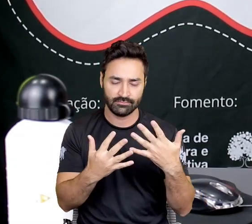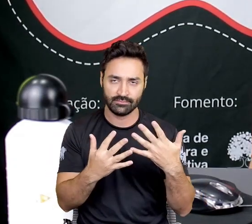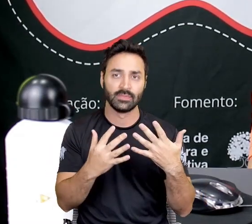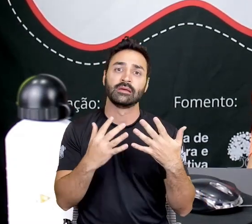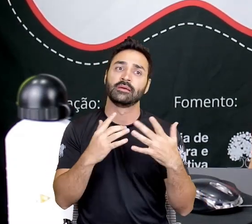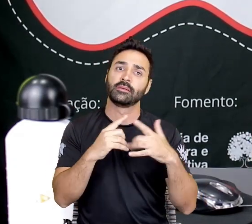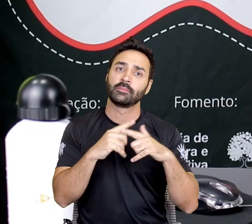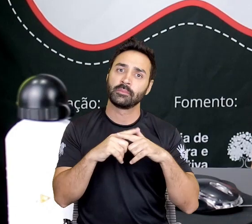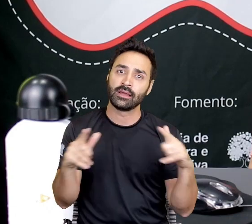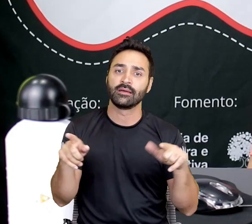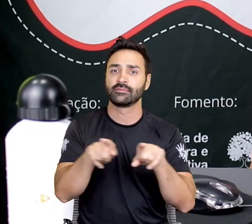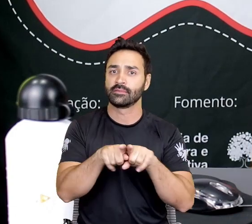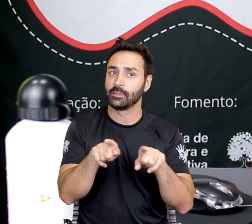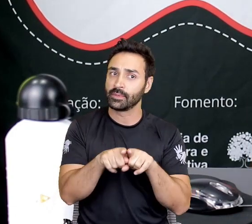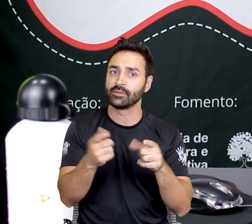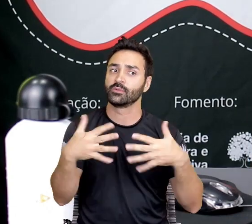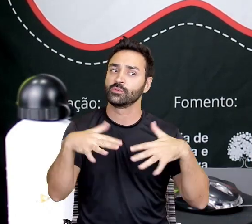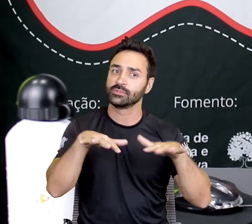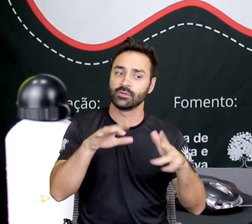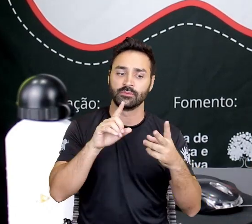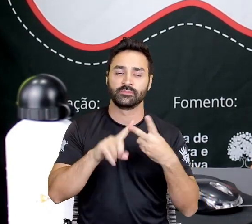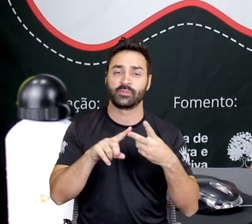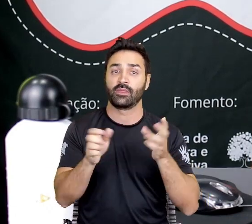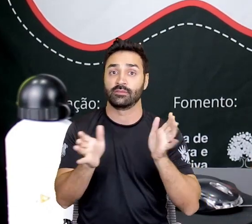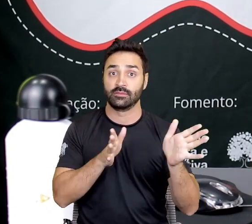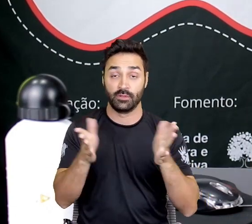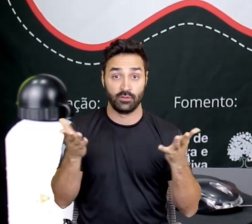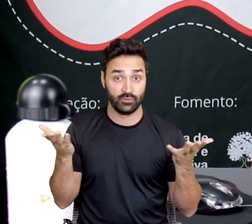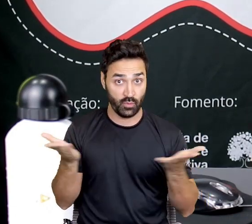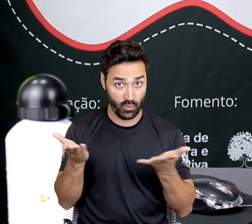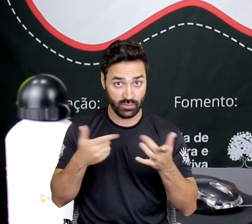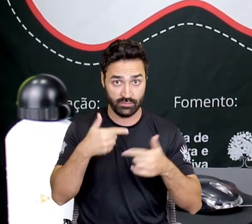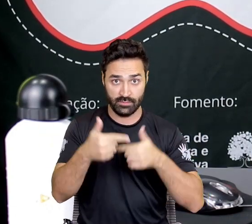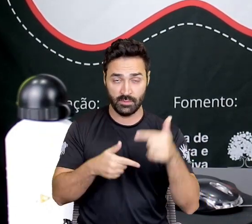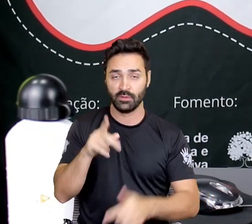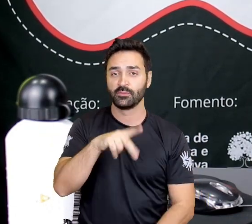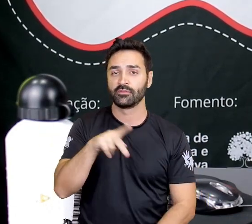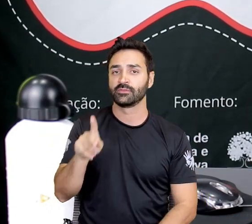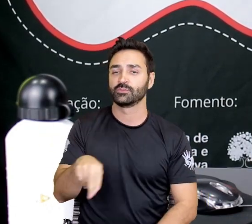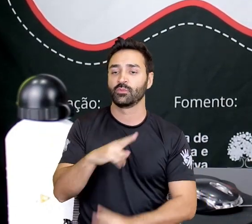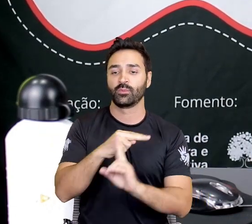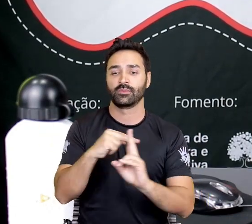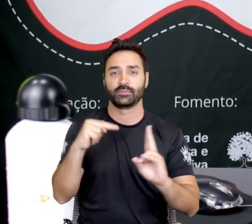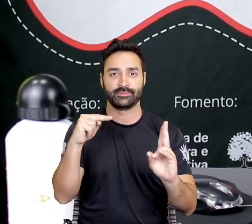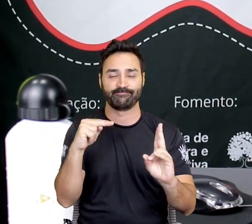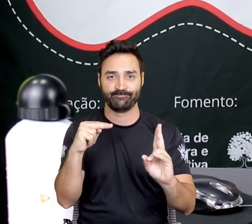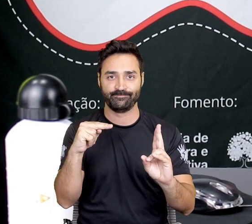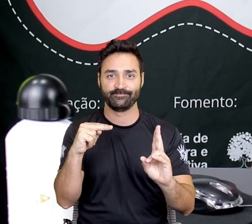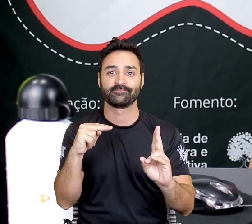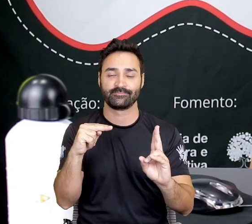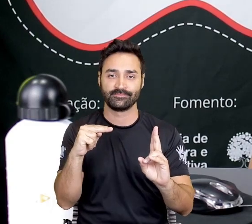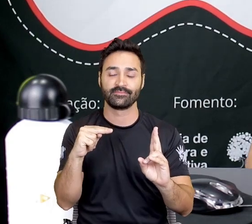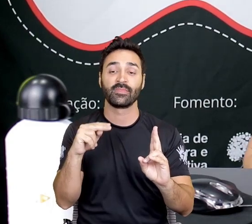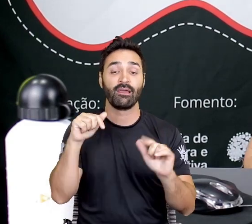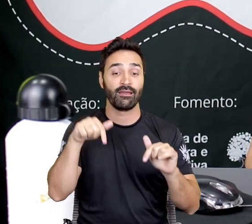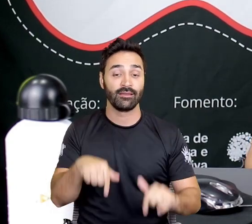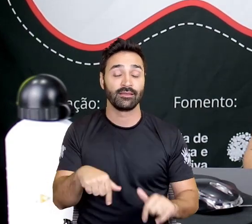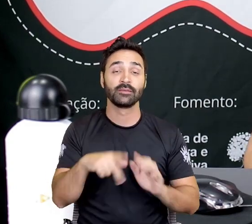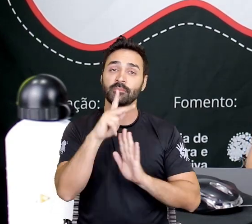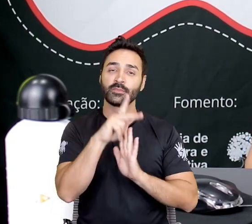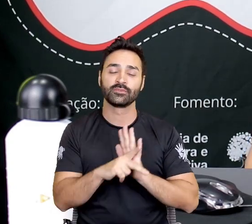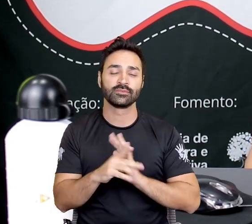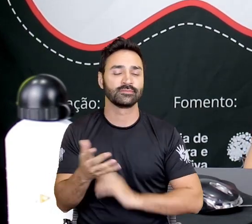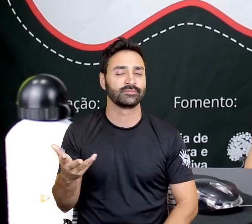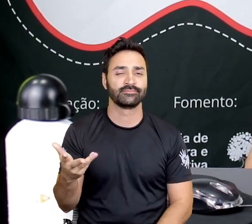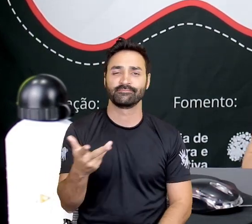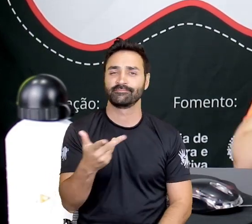com inclusão e acessibilidade. Hoje eu sou professora da Universidade de Brasília e estamos aqui nesse projeto